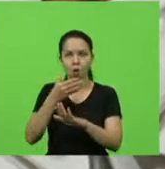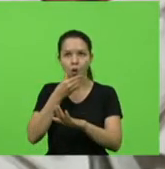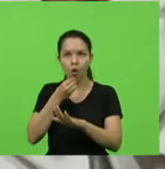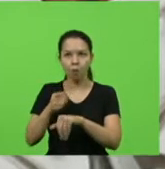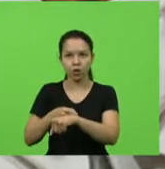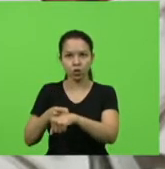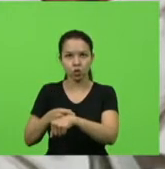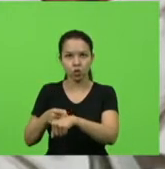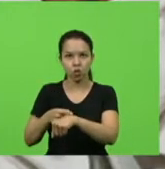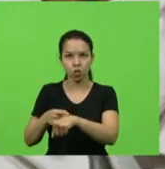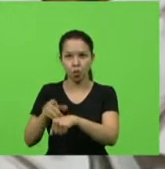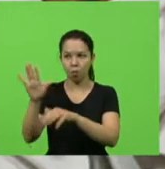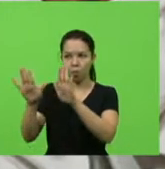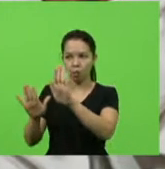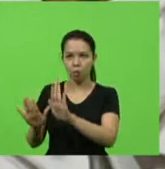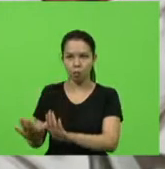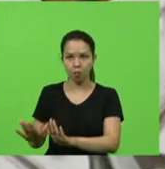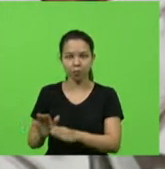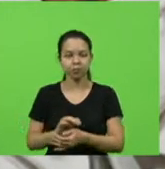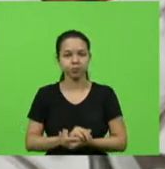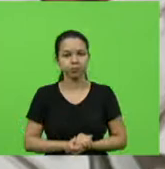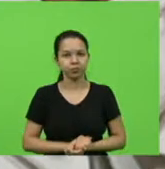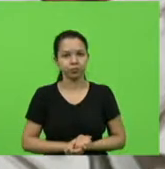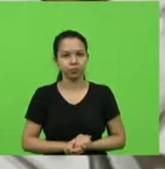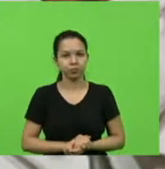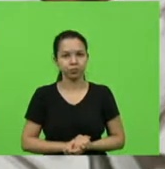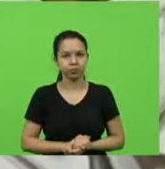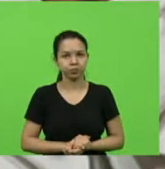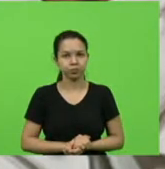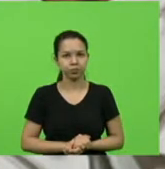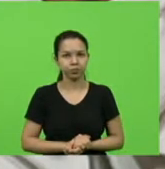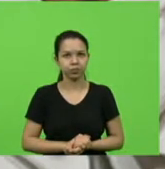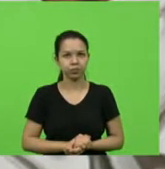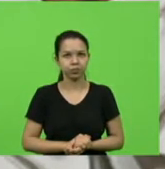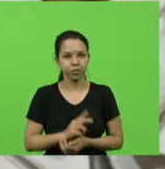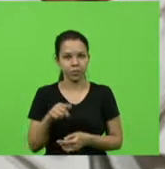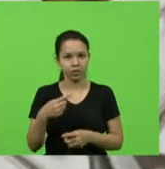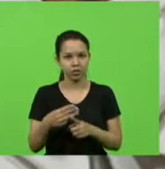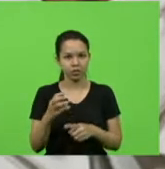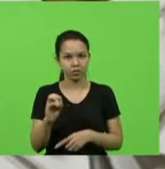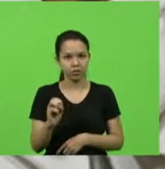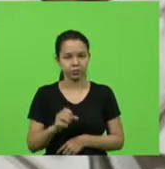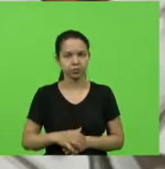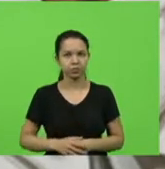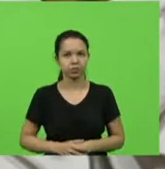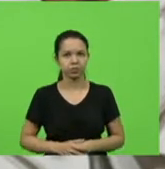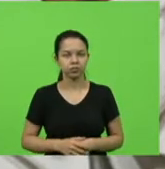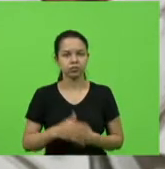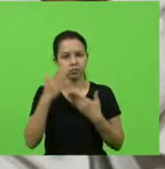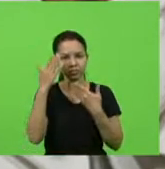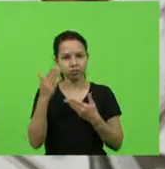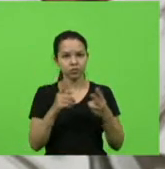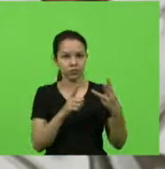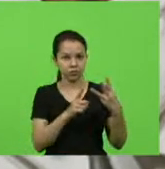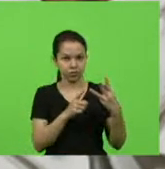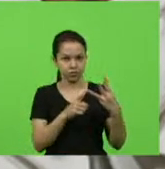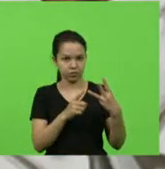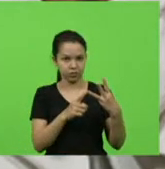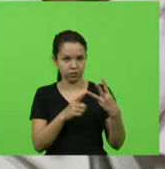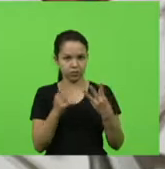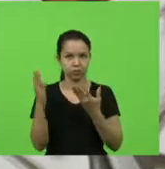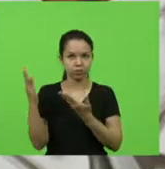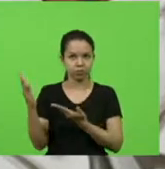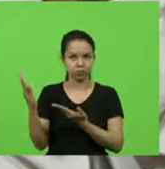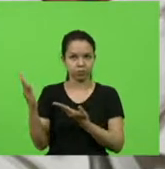exposição artística. E, para finalizar, mais 30 segundos, senhor presidente. Nós mais temos um também. Obrigada. Nós temos também o chá